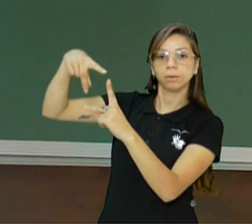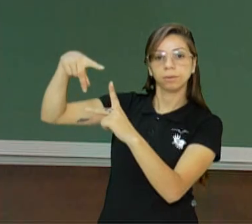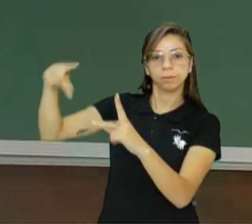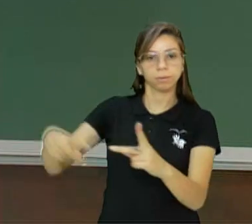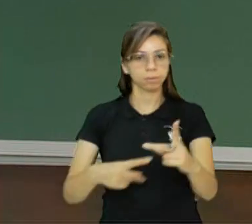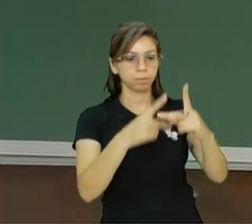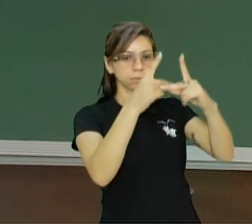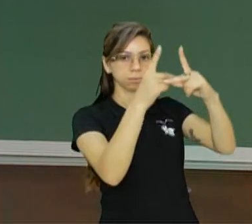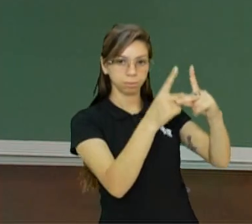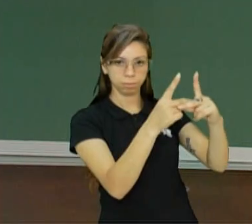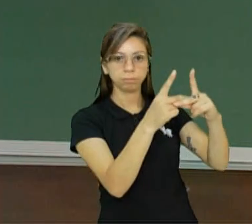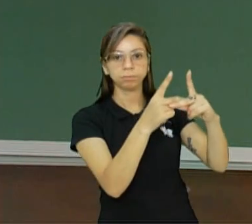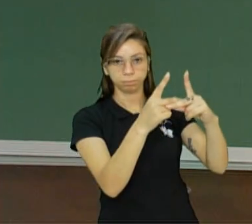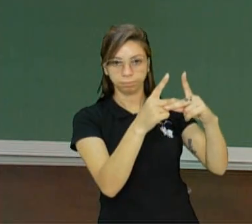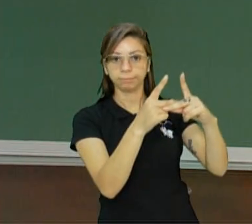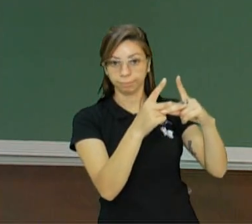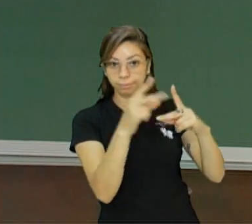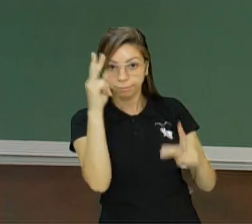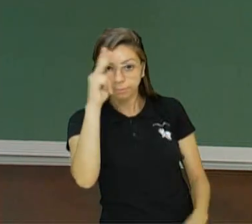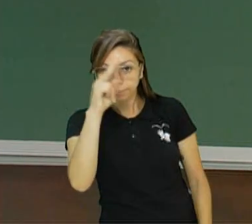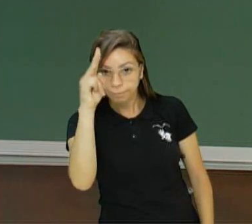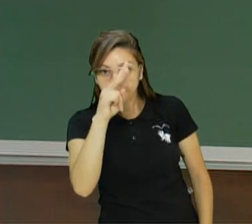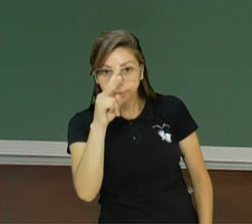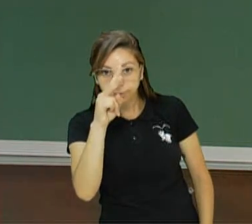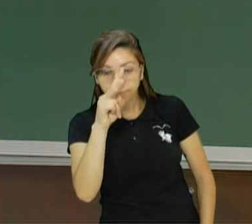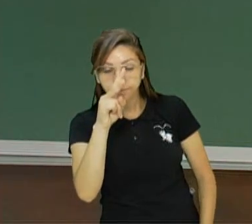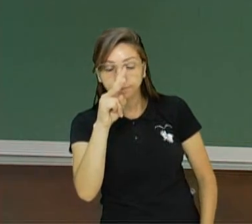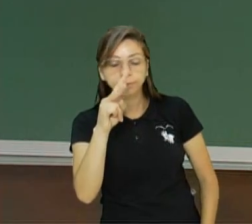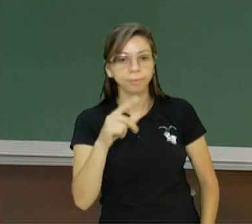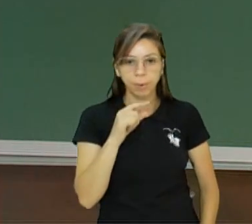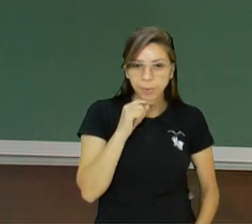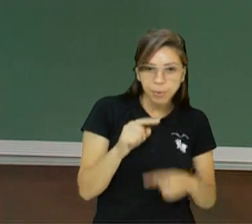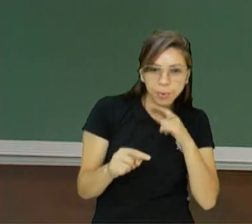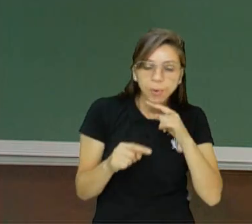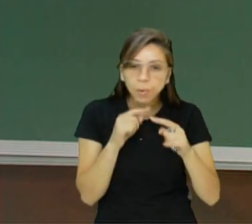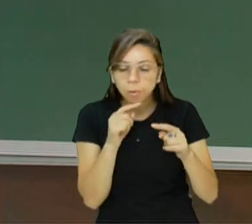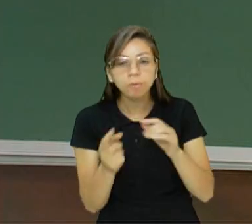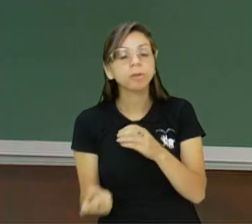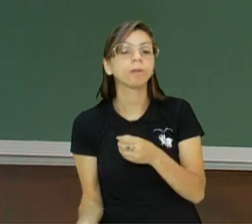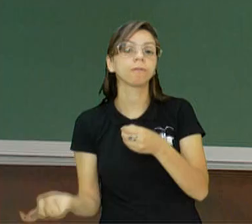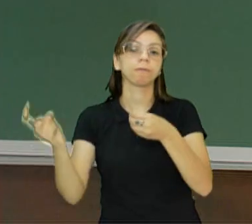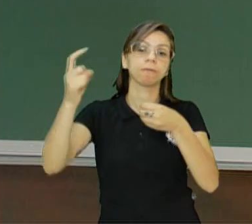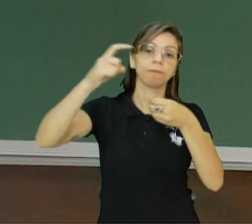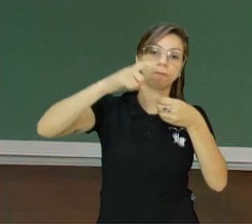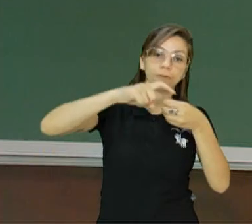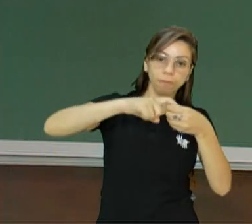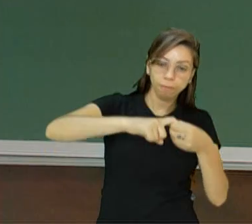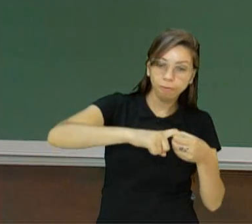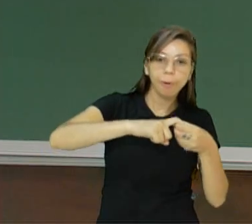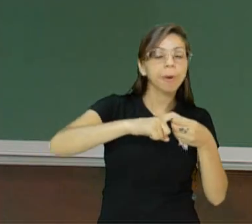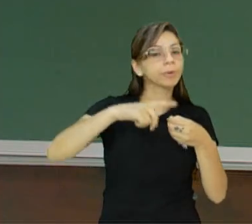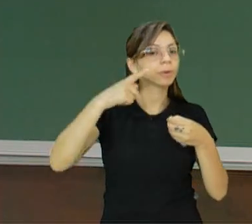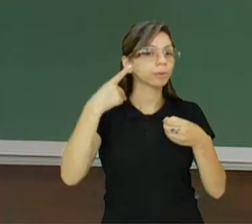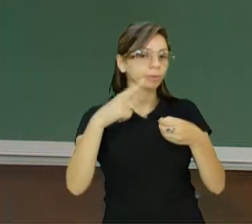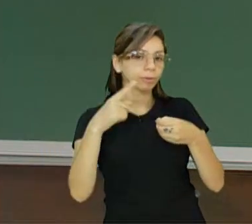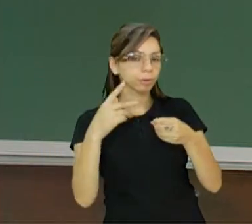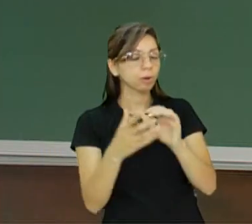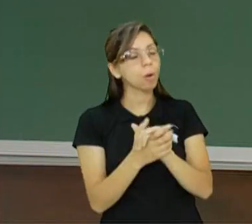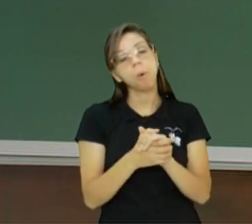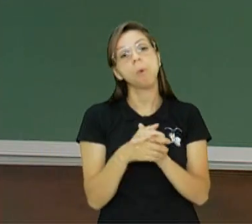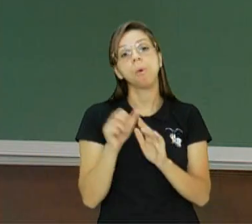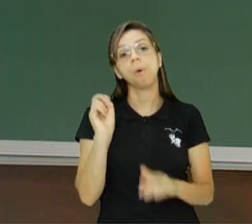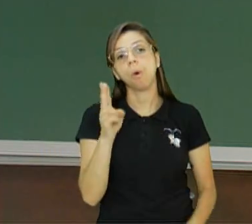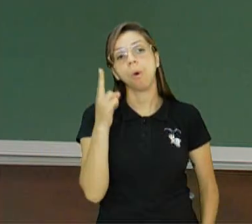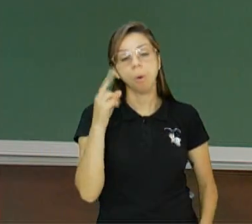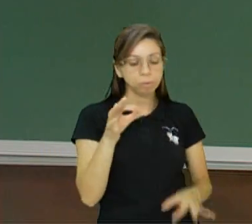o triângulo. Lembram disso? Tá com dúvida? Olha ali no poliedro de vocês. Olha o que a prof